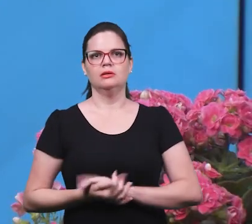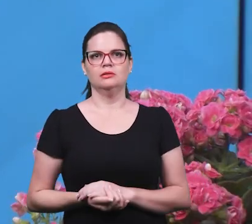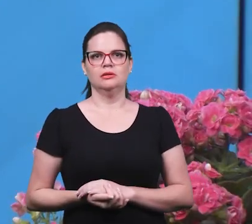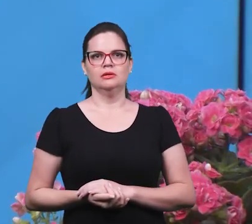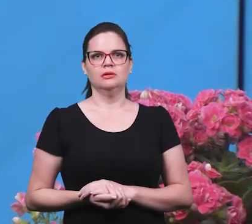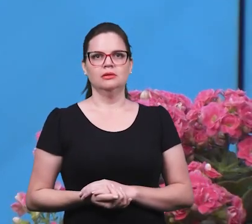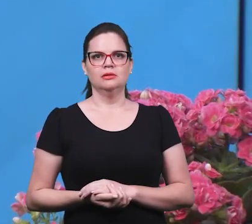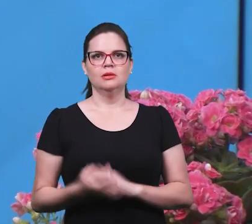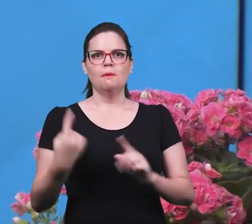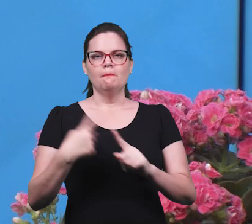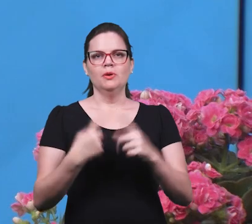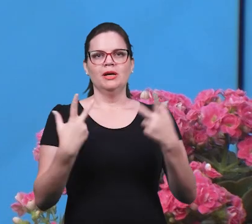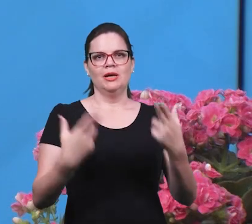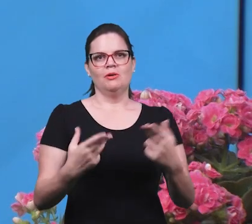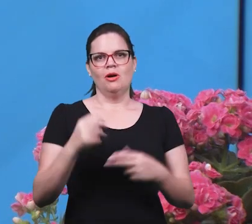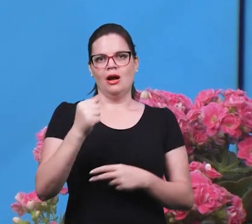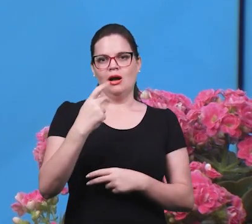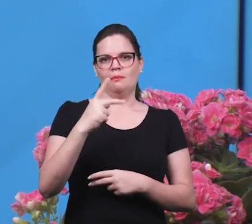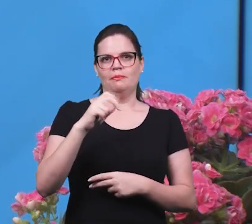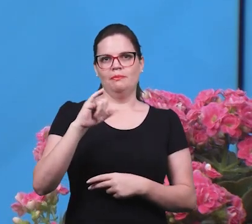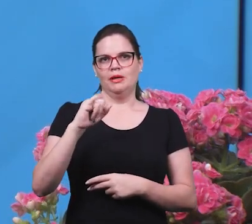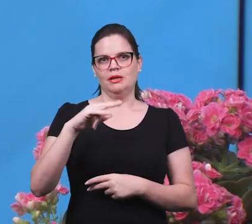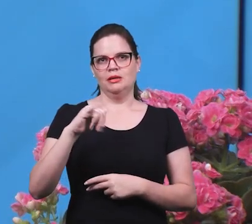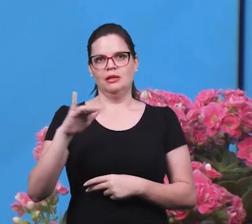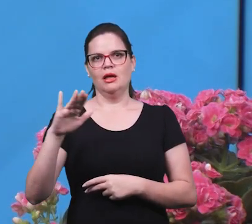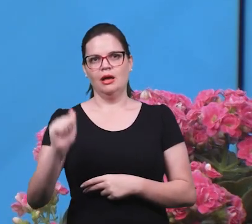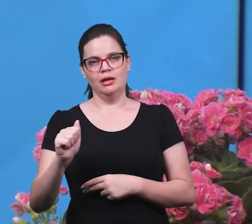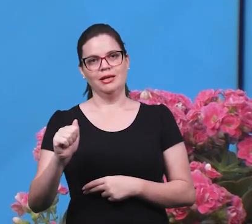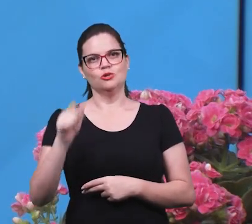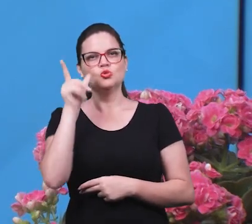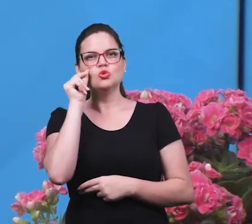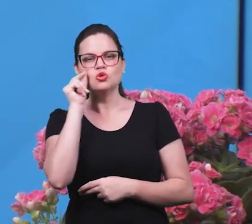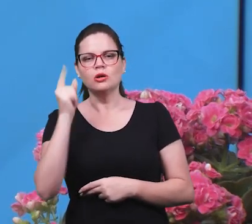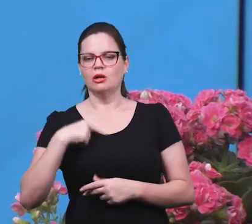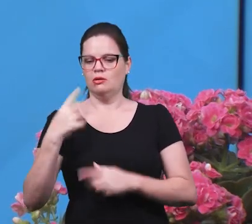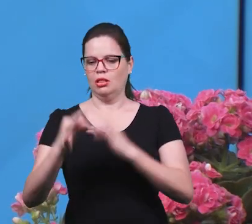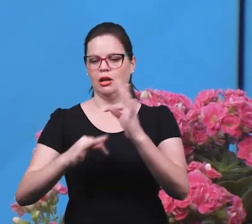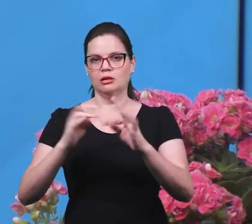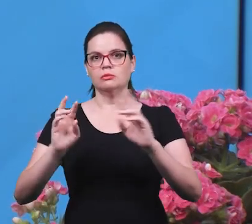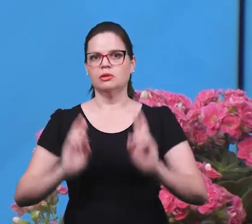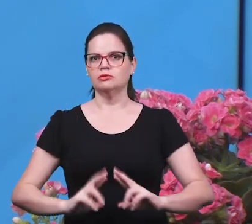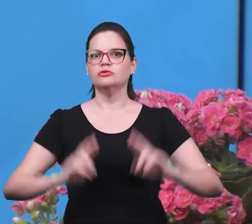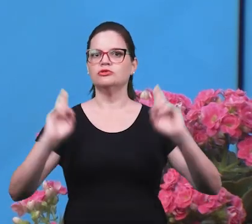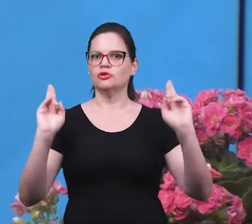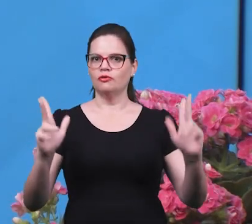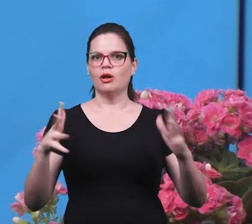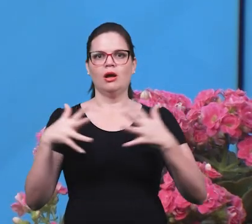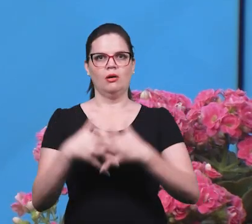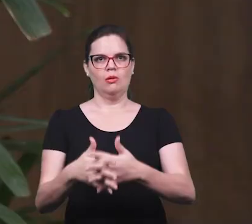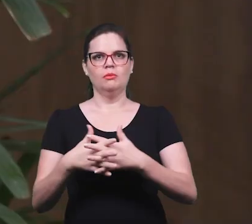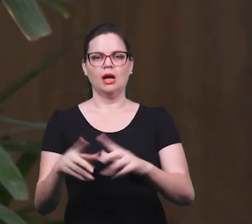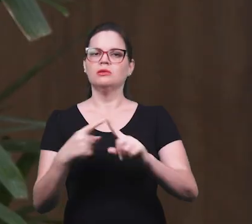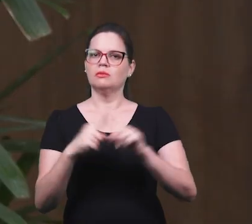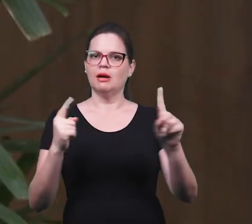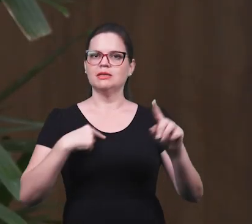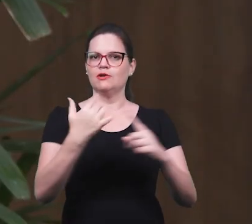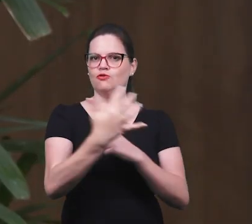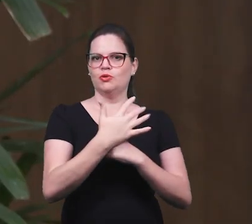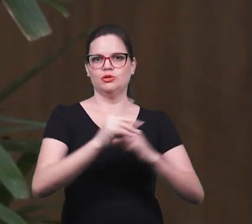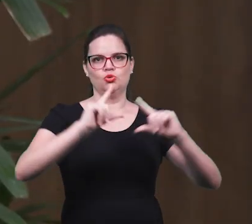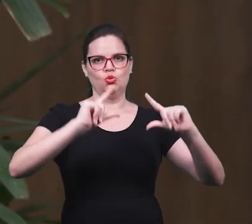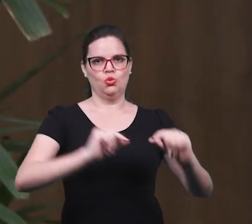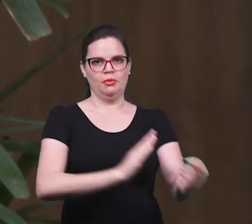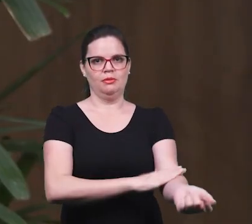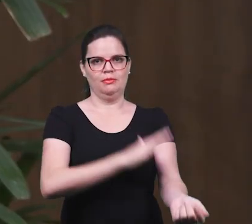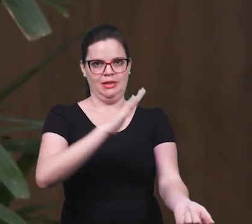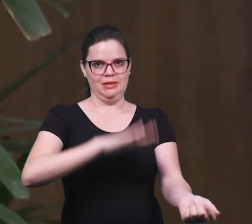exemplo, a apneia do sono é um tratamento bem complexo, mas ele tem um sucesso muito grande. E aí vamos